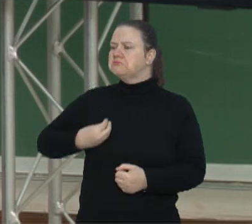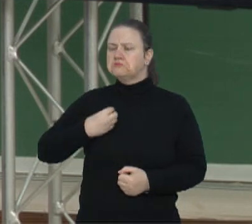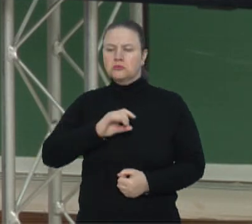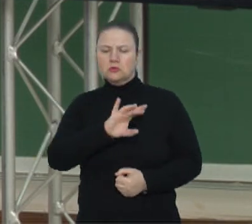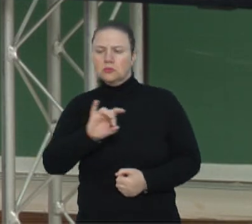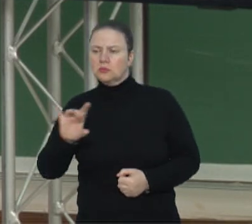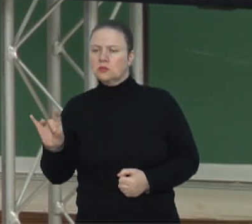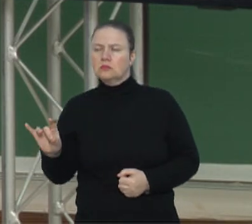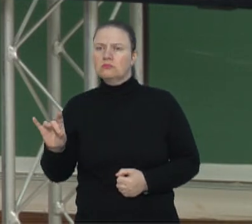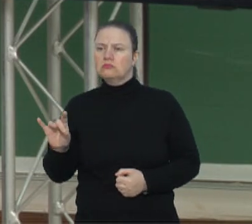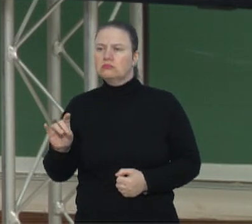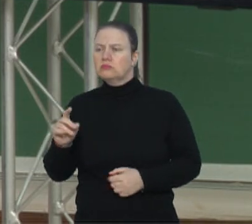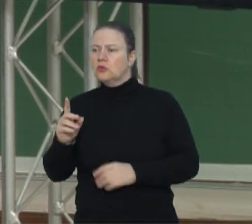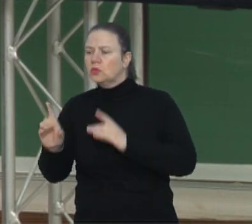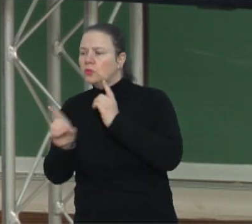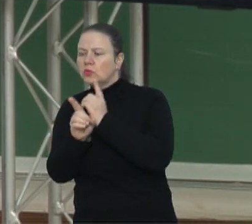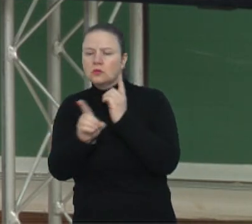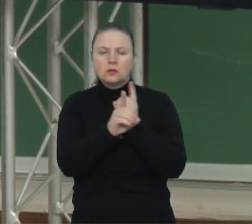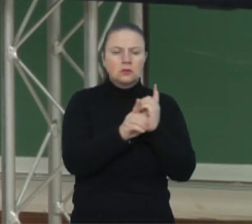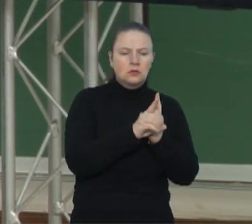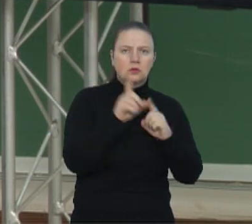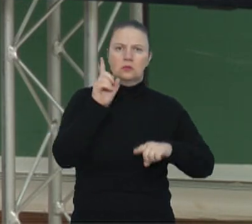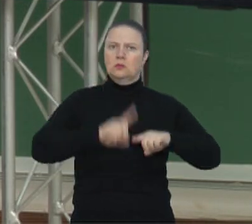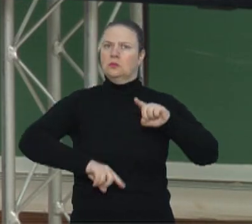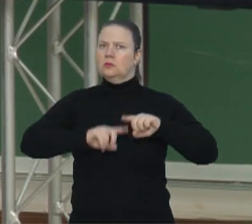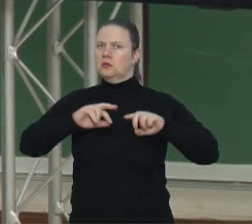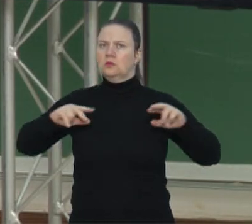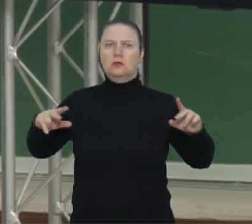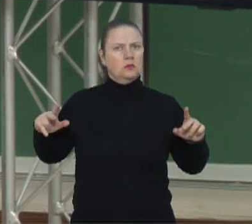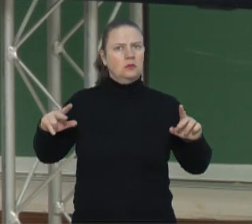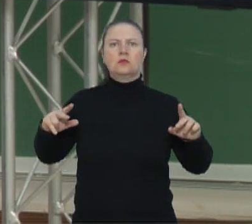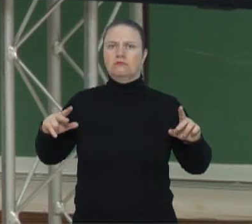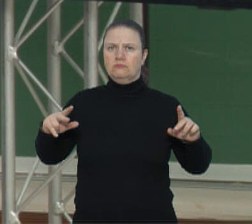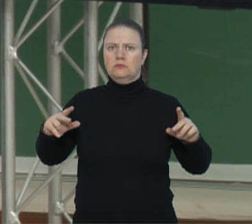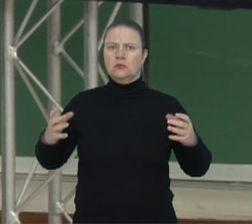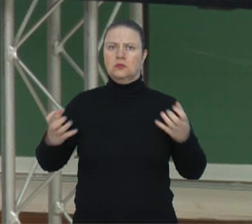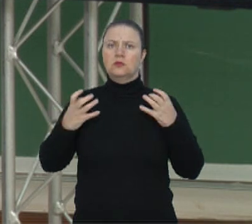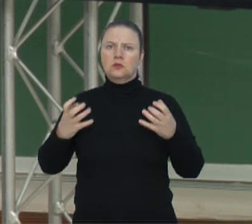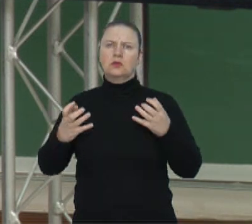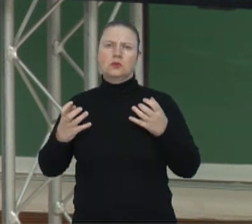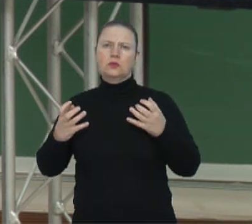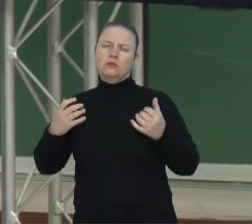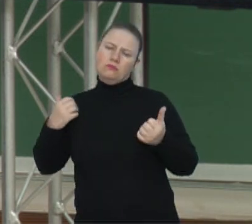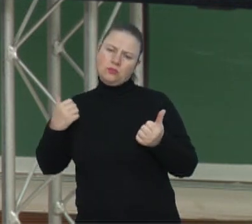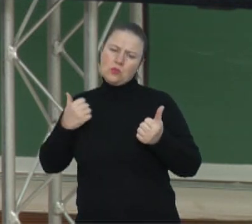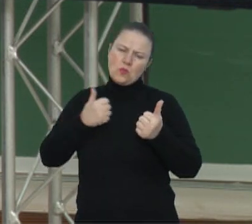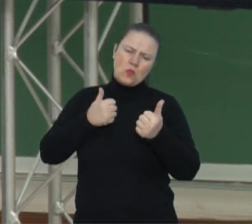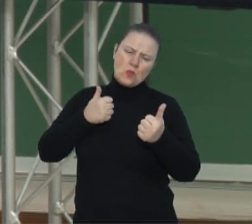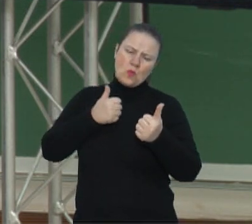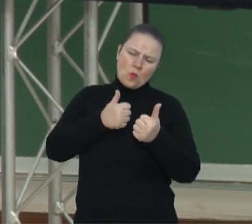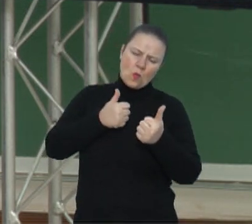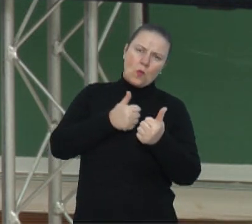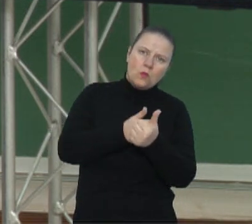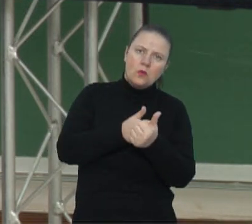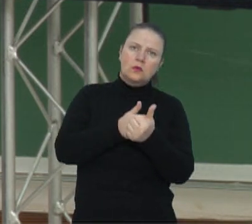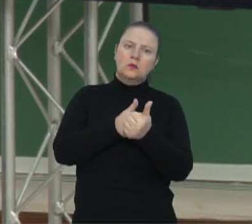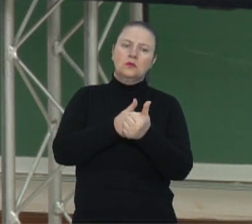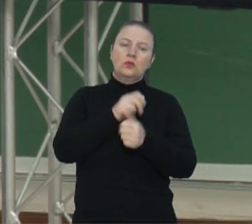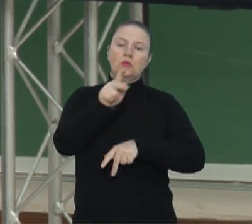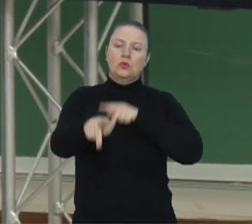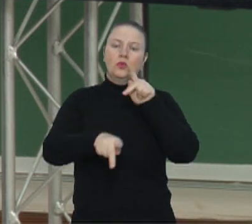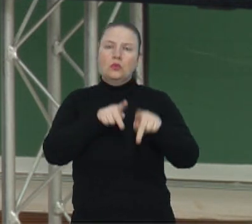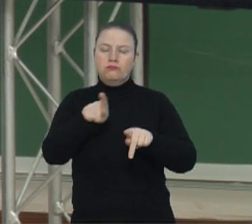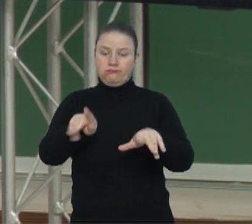chamar fotocolagem, não colagem, é justamente porque eles queriam se aproximar disso, da comunicação de massa, que era como era